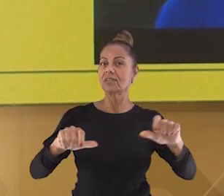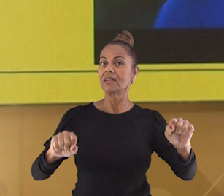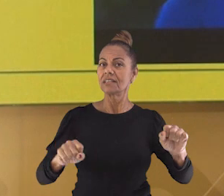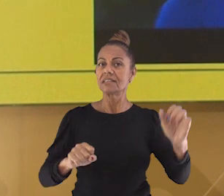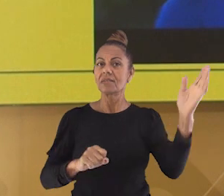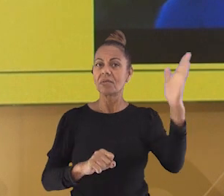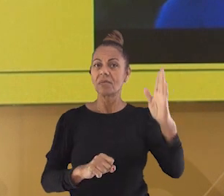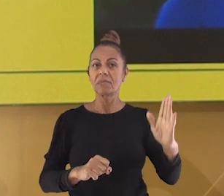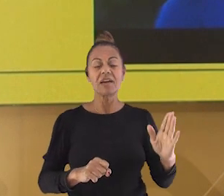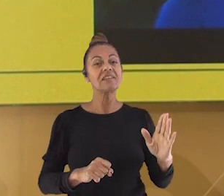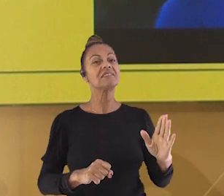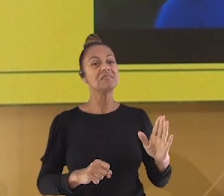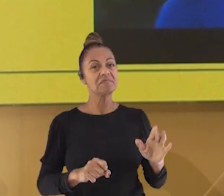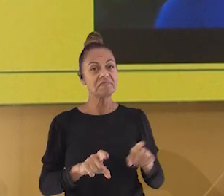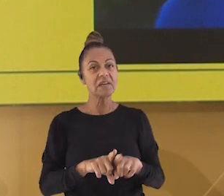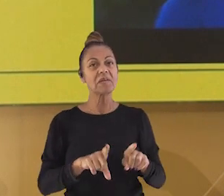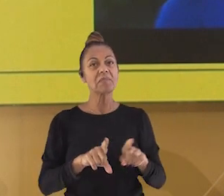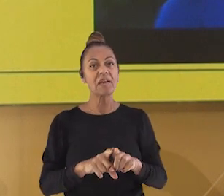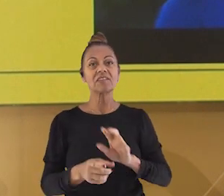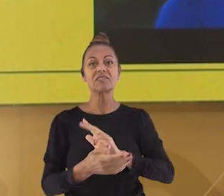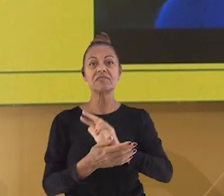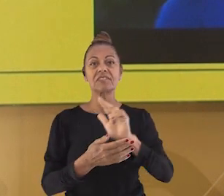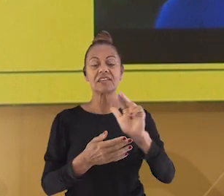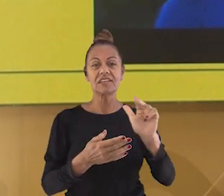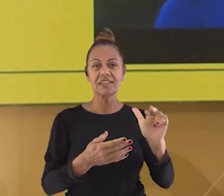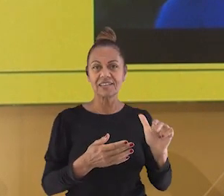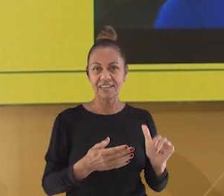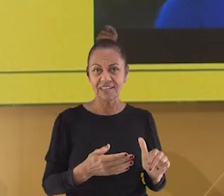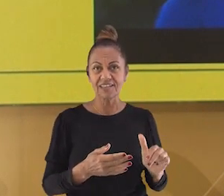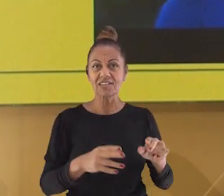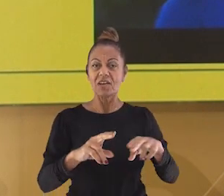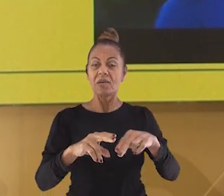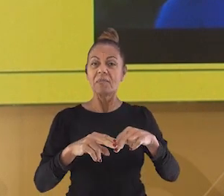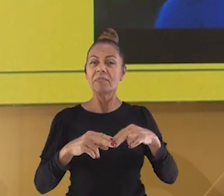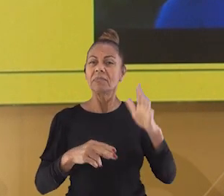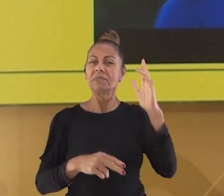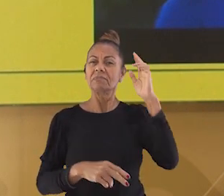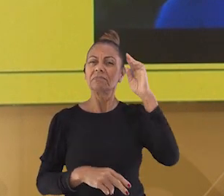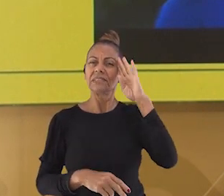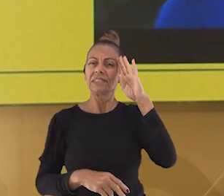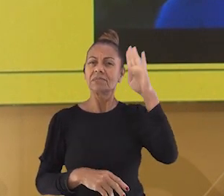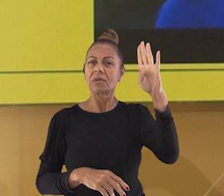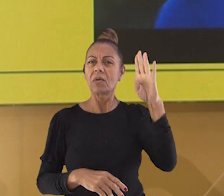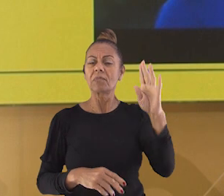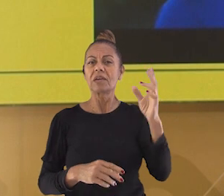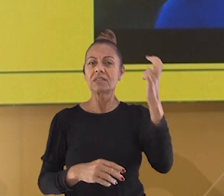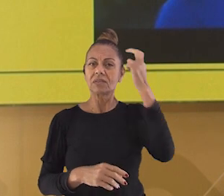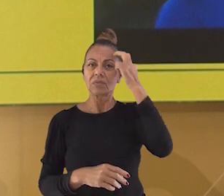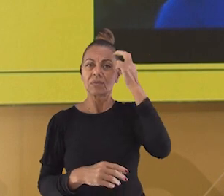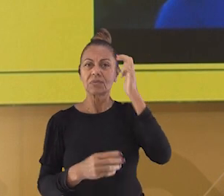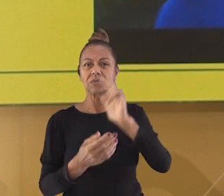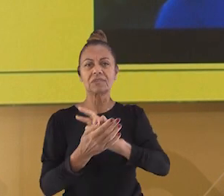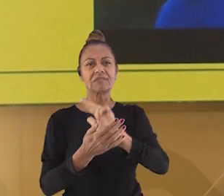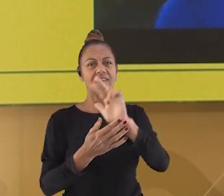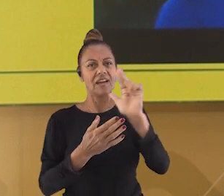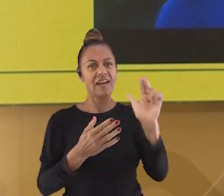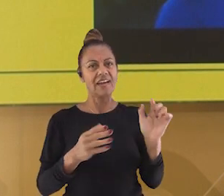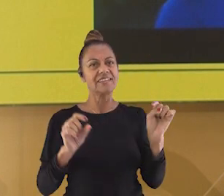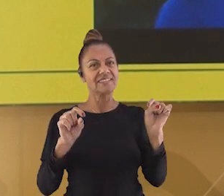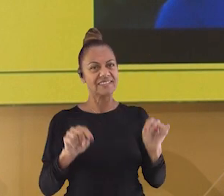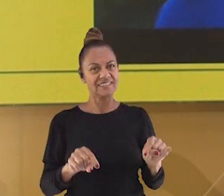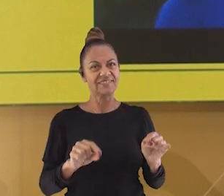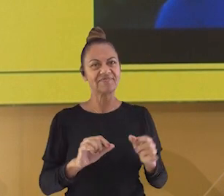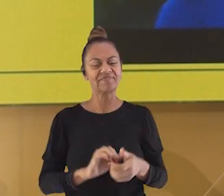por diferentes motivos, principalmente pelas grandes multiculturalidades presentes no nosso território.